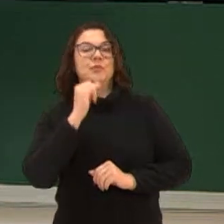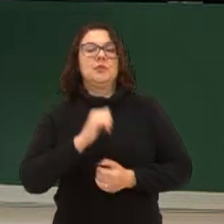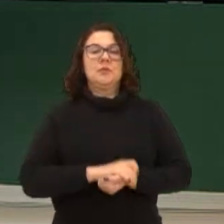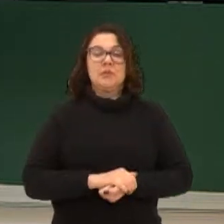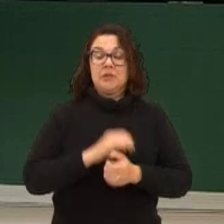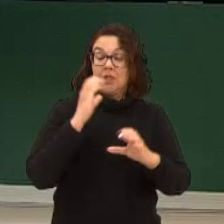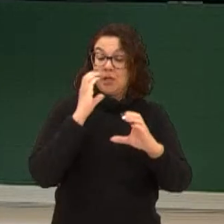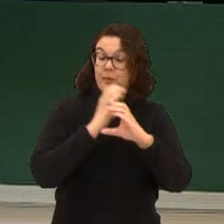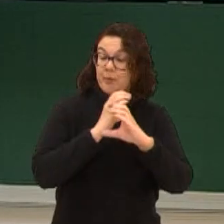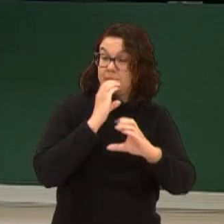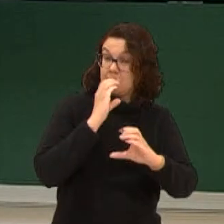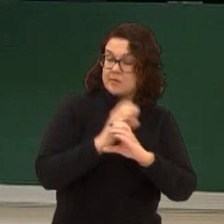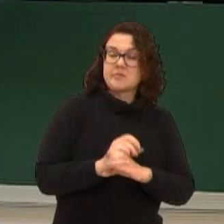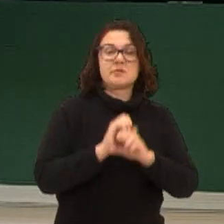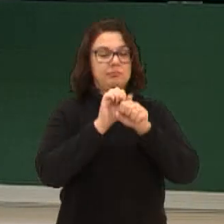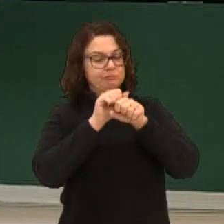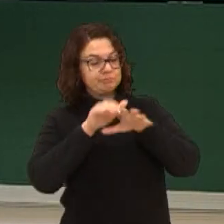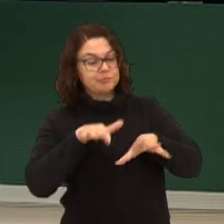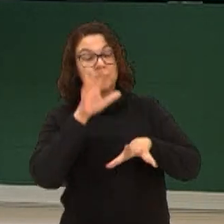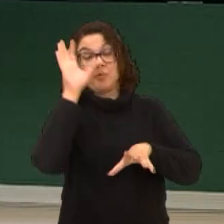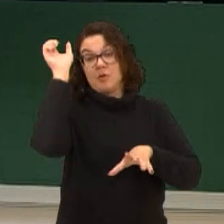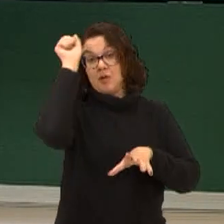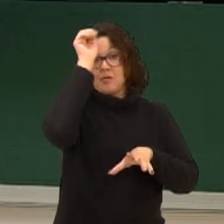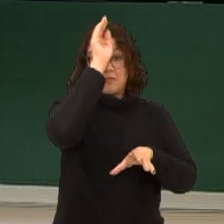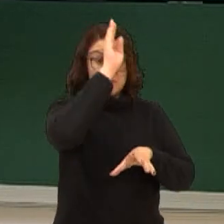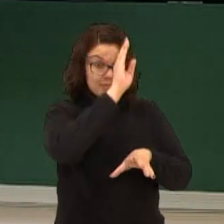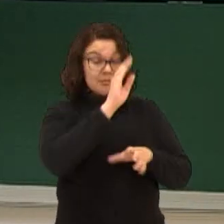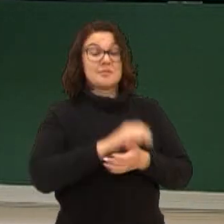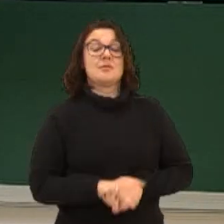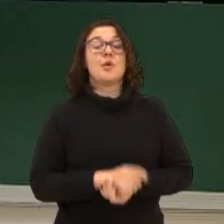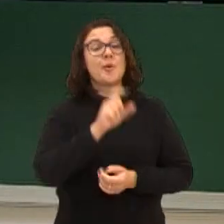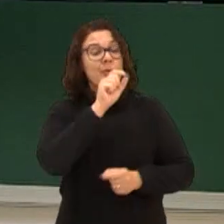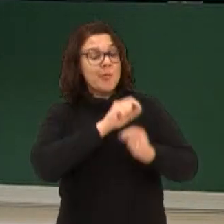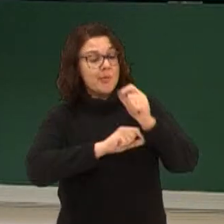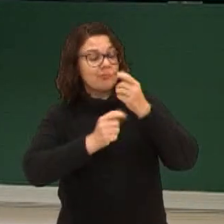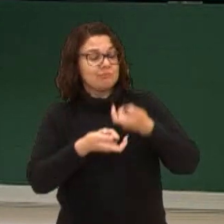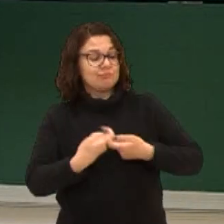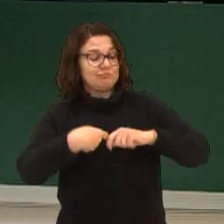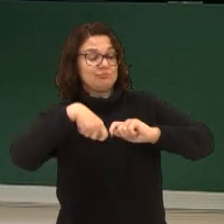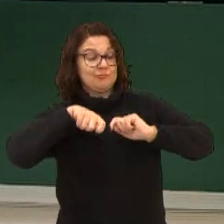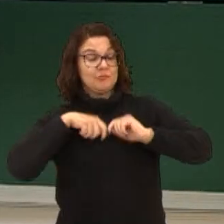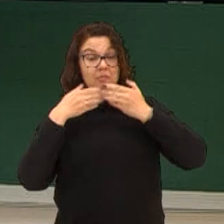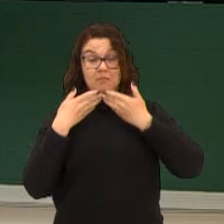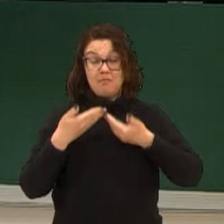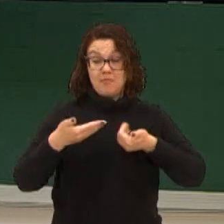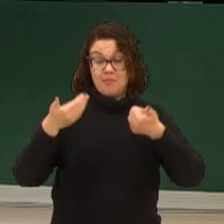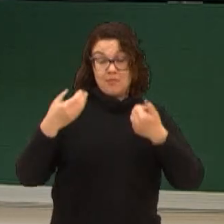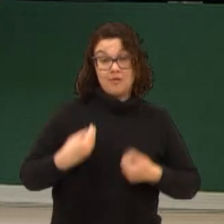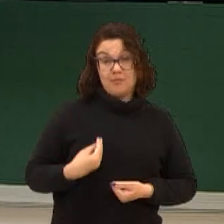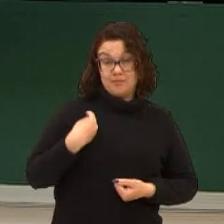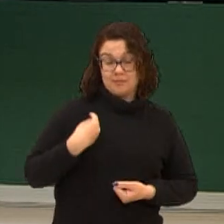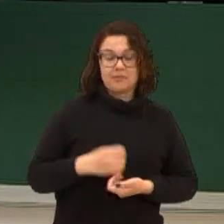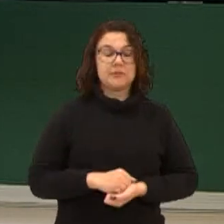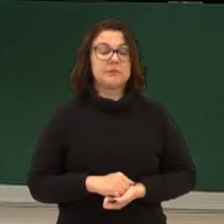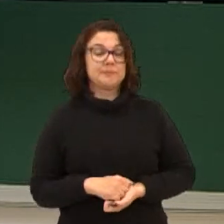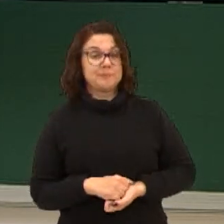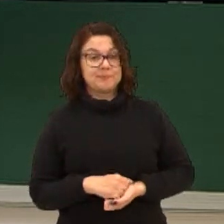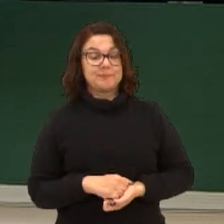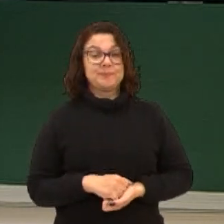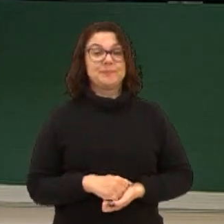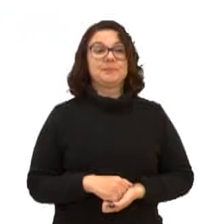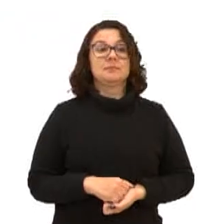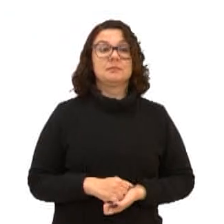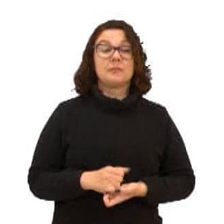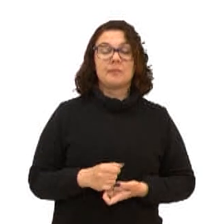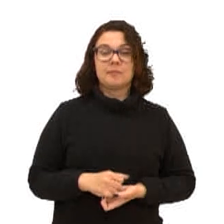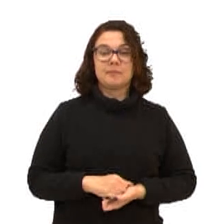da comunicação, da alfabetização, o que tudo isso nos traz, nos proporciona, né, nos traz muitas coisas boas.